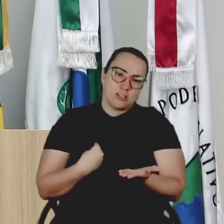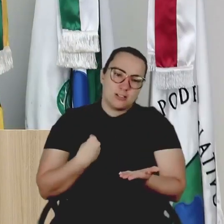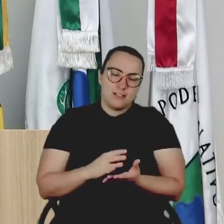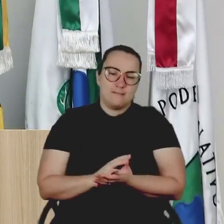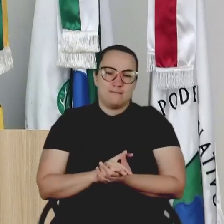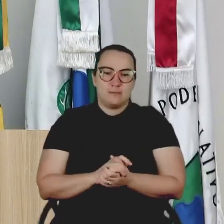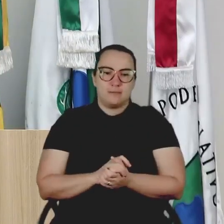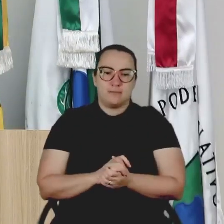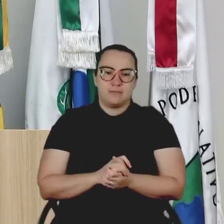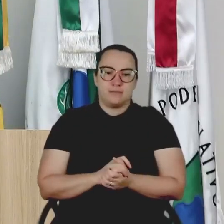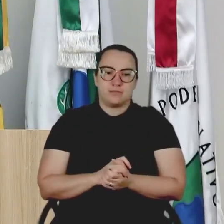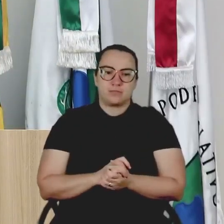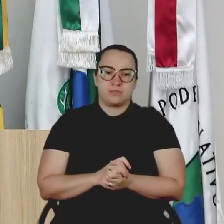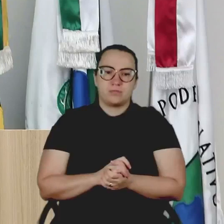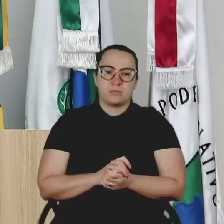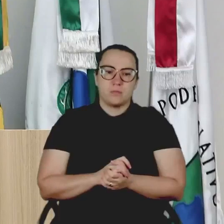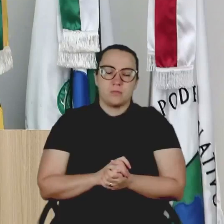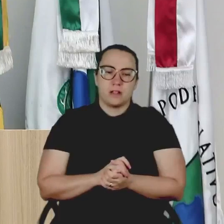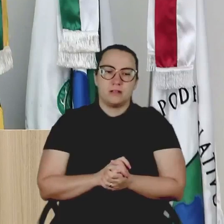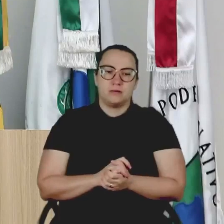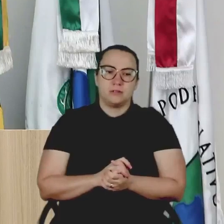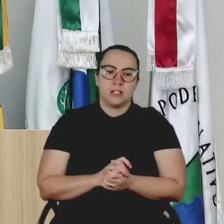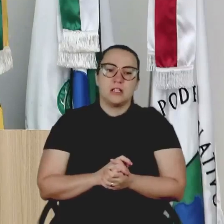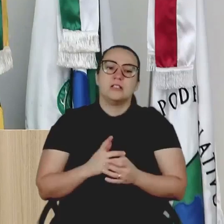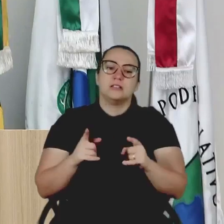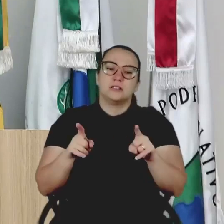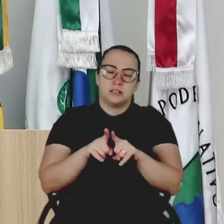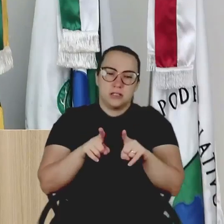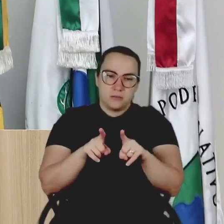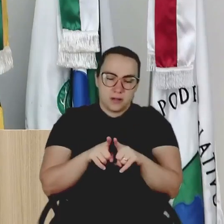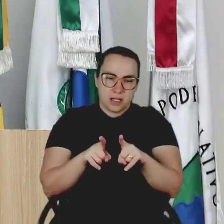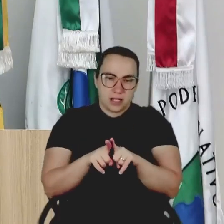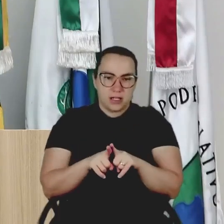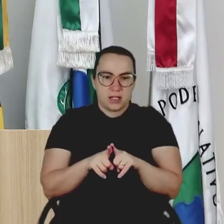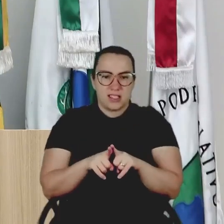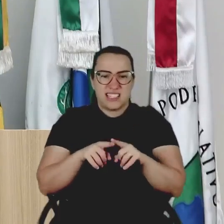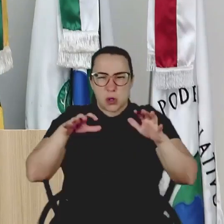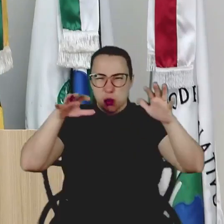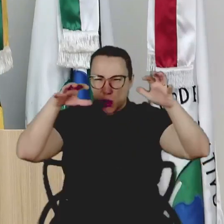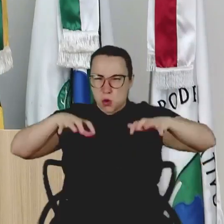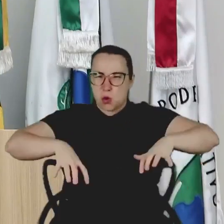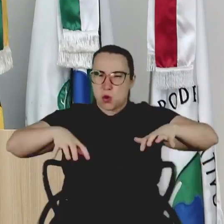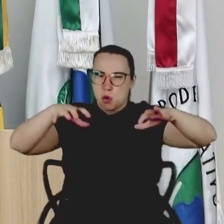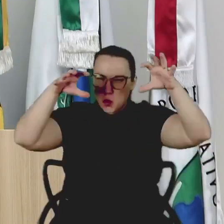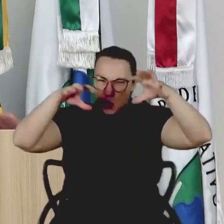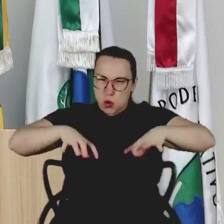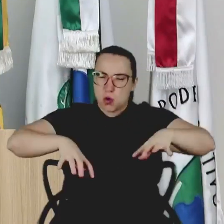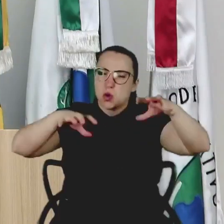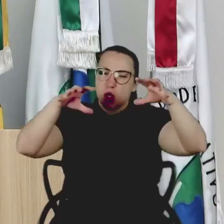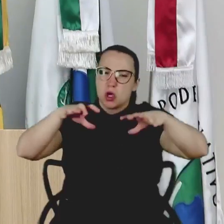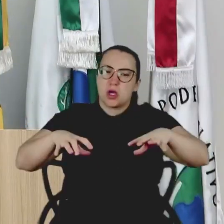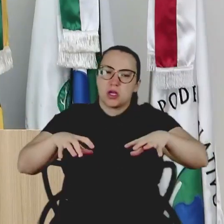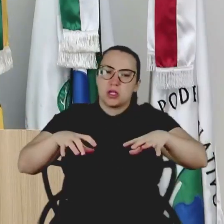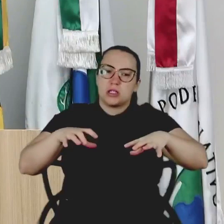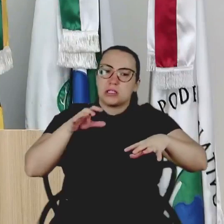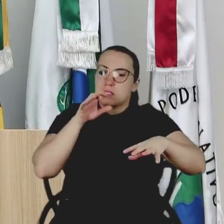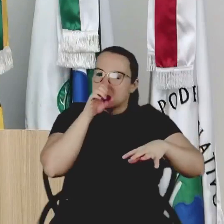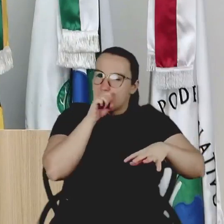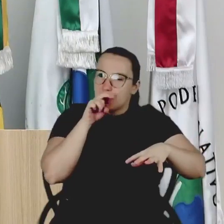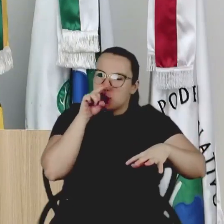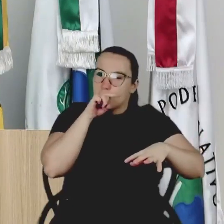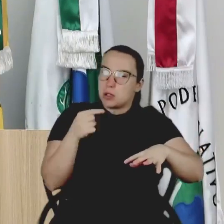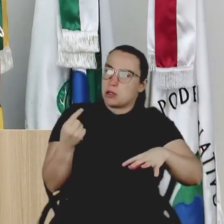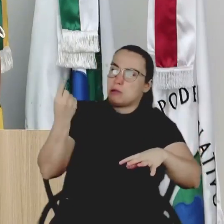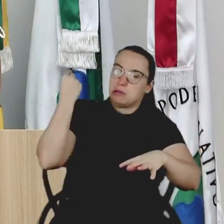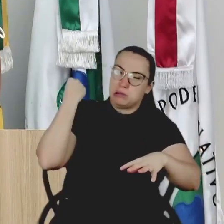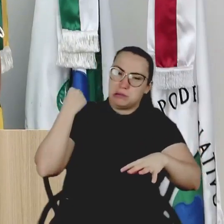presente. Falo também sobre o alto índice de chuvas que aconteceu no último final de semana.